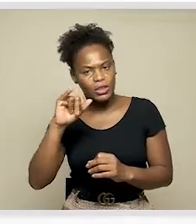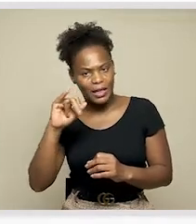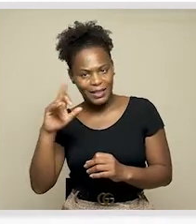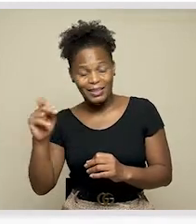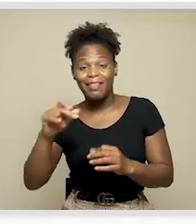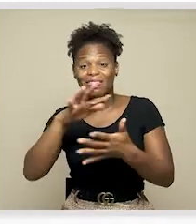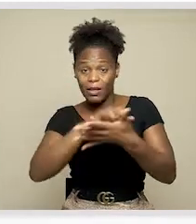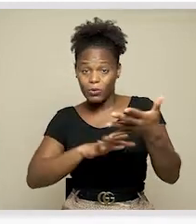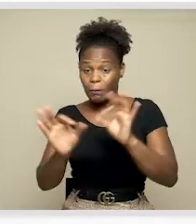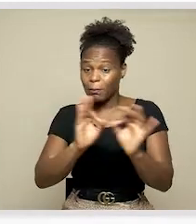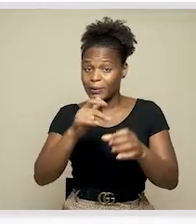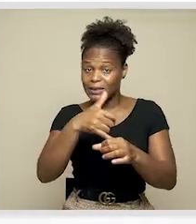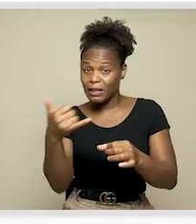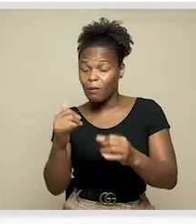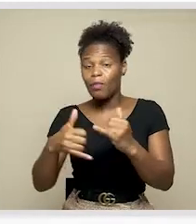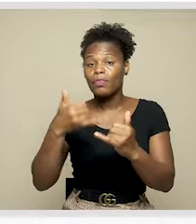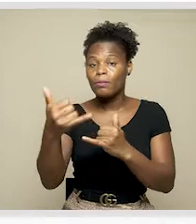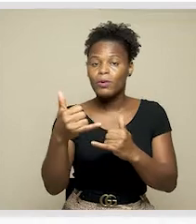e impressos em Braga.